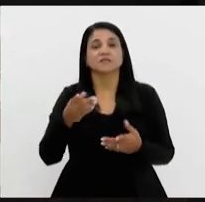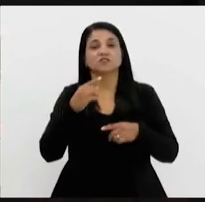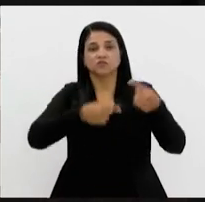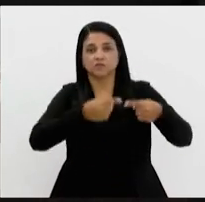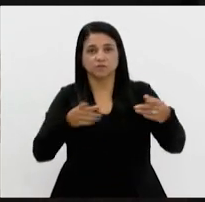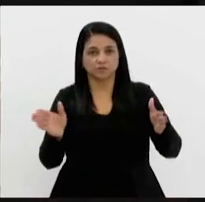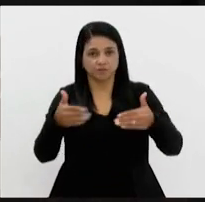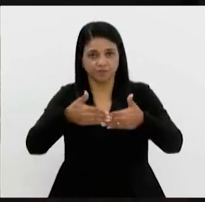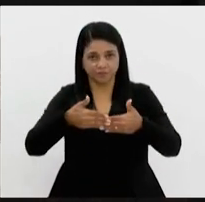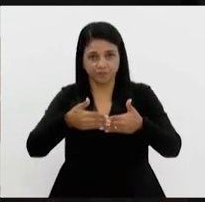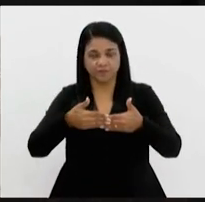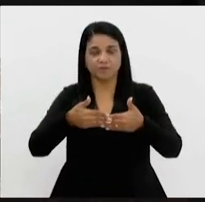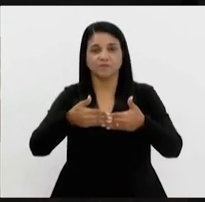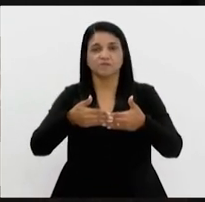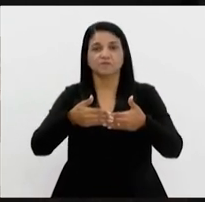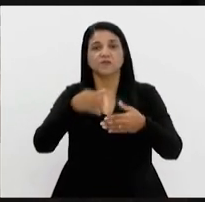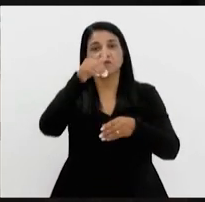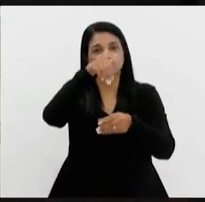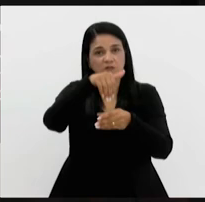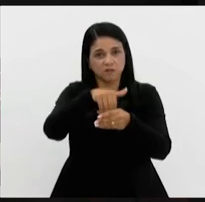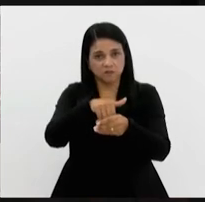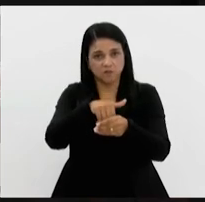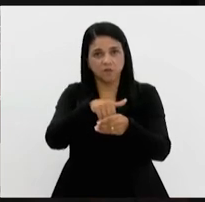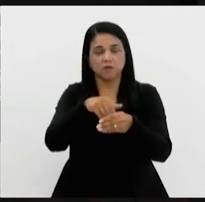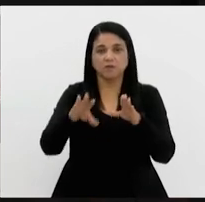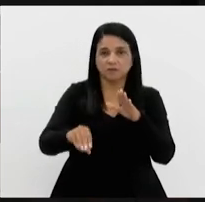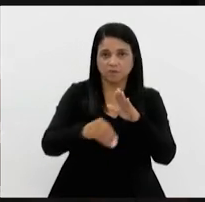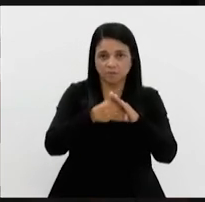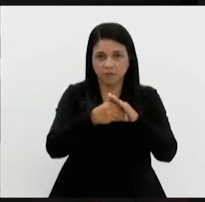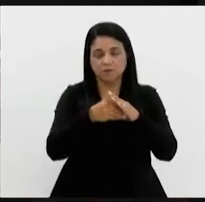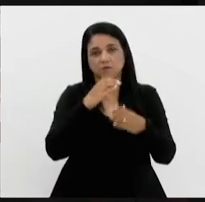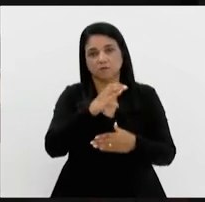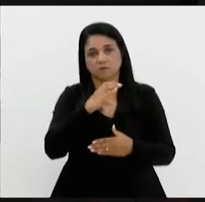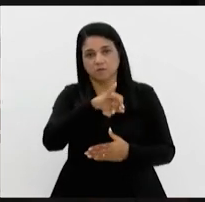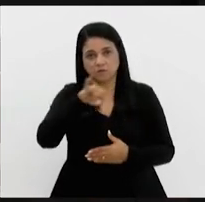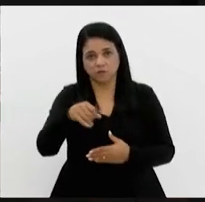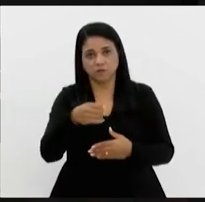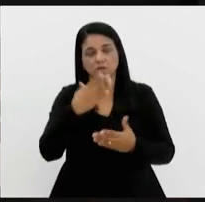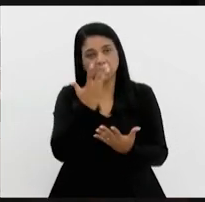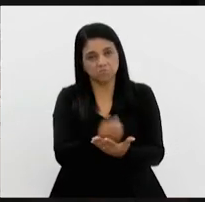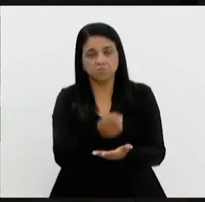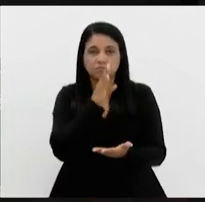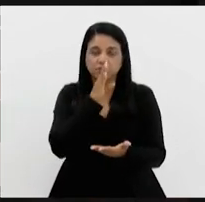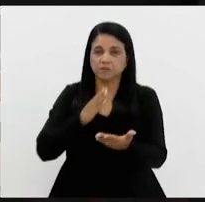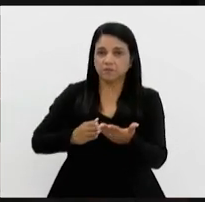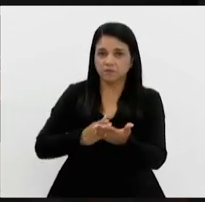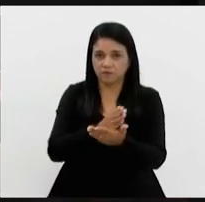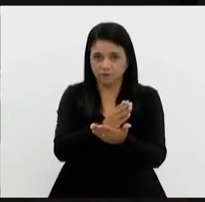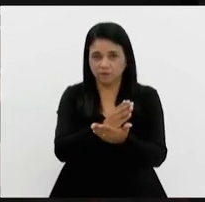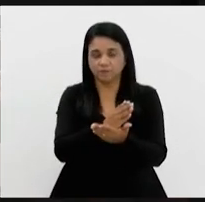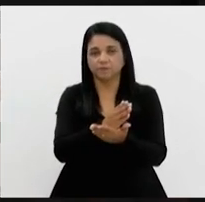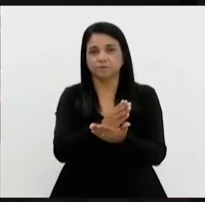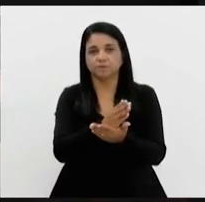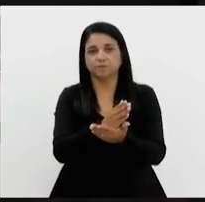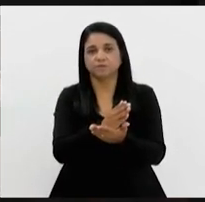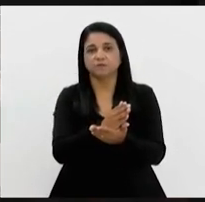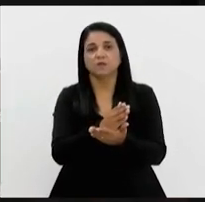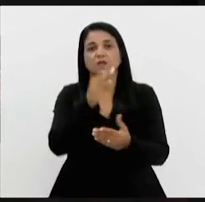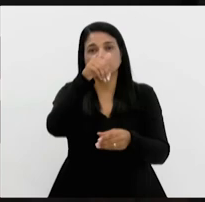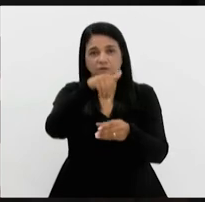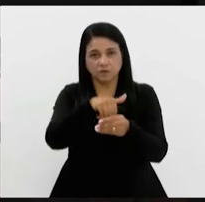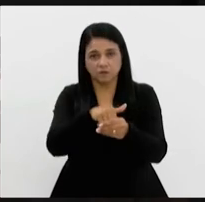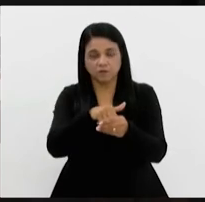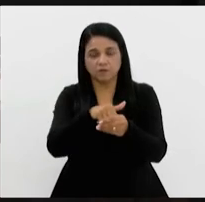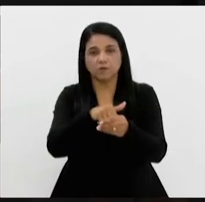discutir, encerrada a discussão. Em votação, as emendas da CCJ. Os senhores que aprovam, permaneçam como estão. Aprovado. Em